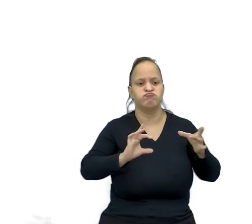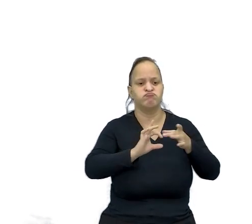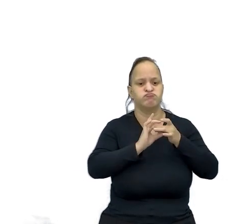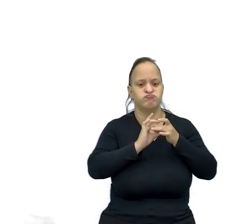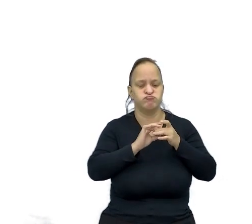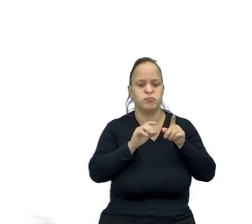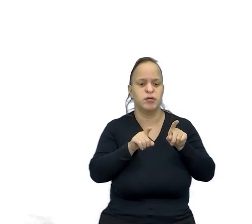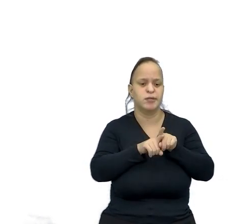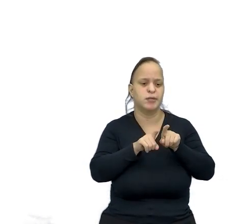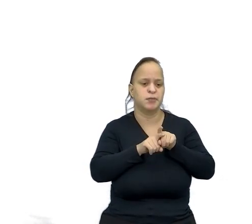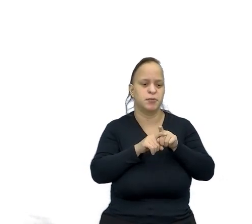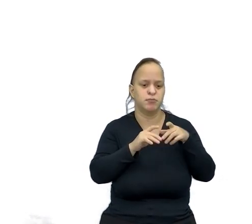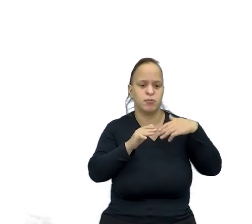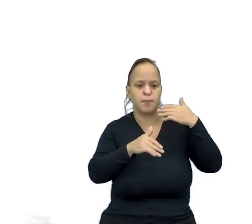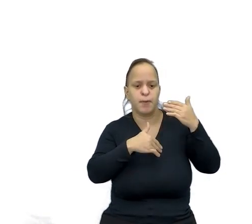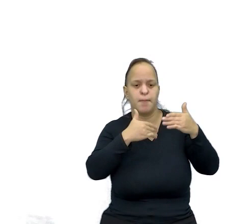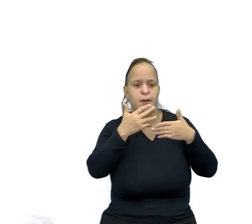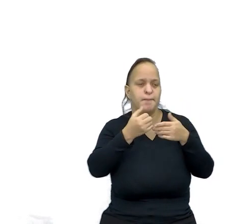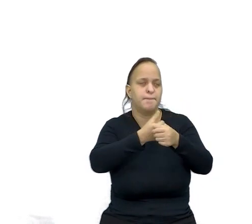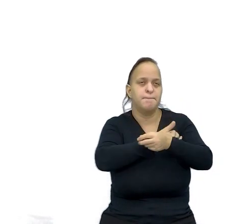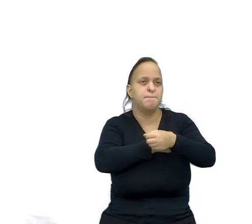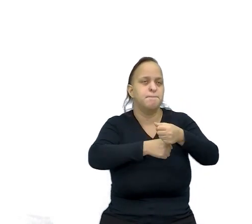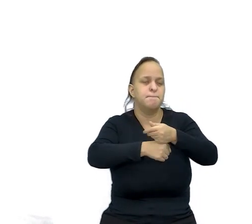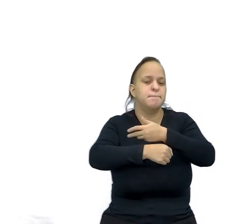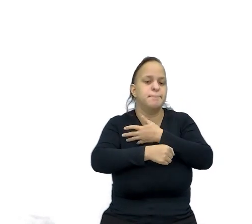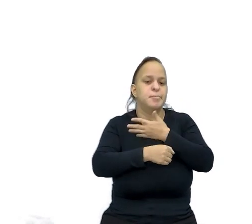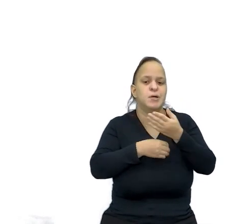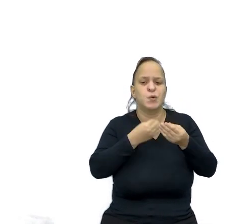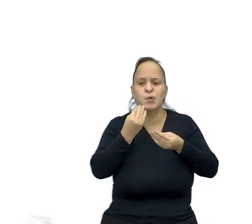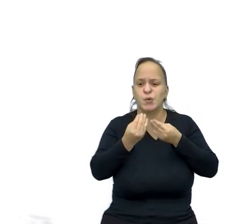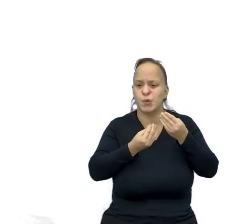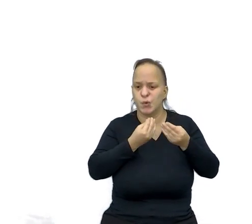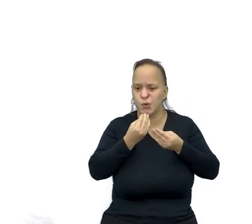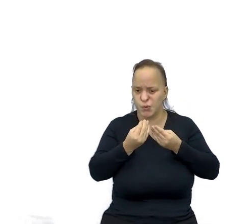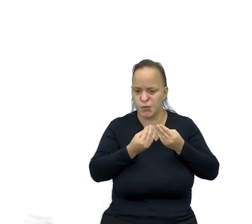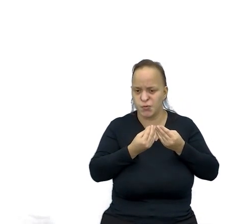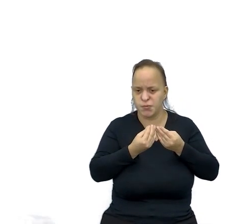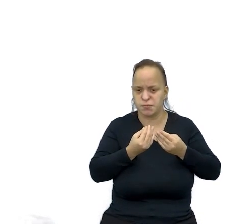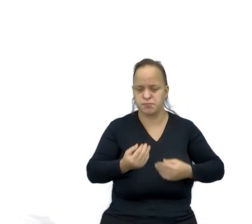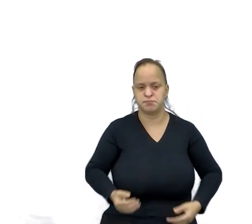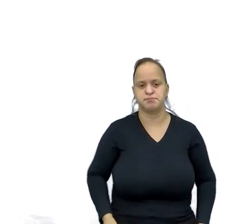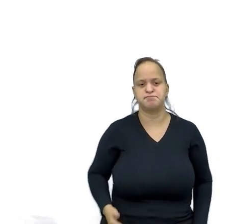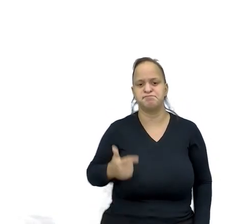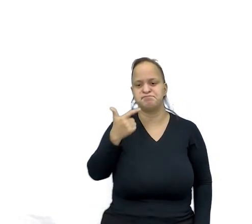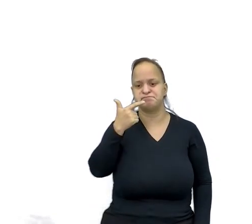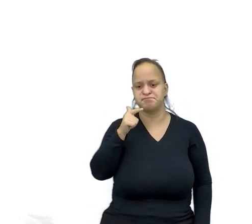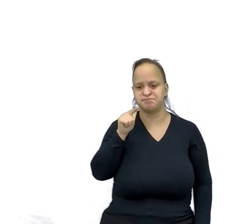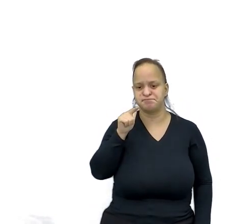desenvolva meios de lidar com seus sentimentos e emoções. Próximo.